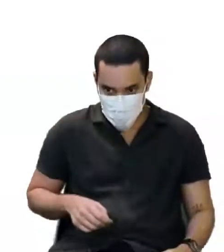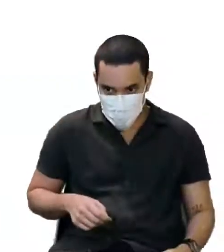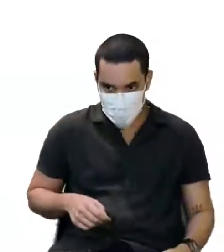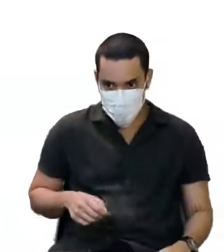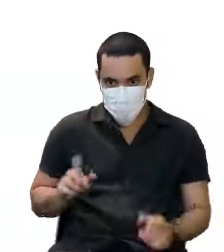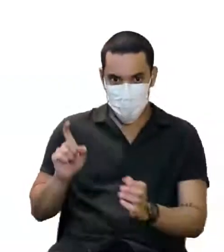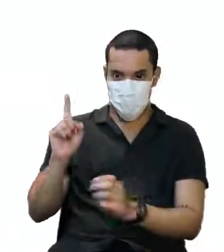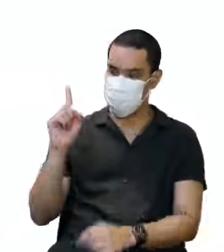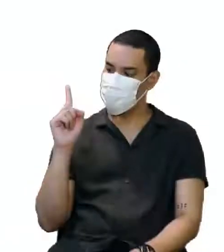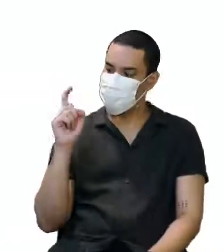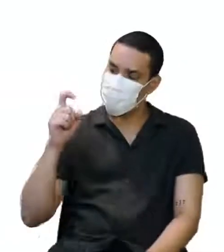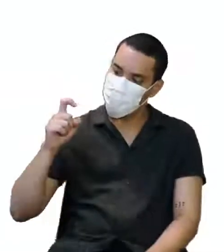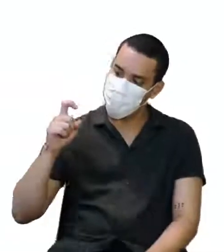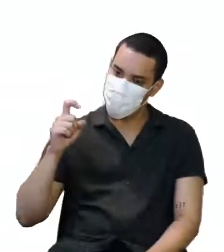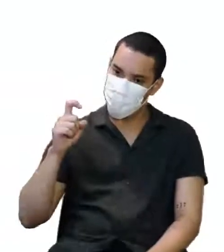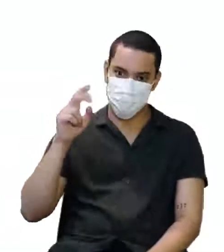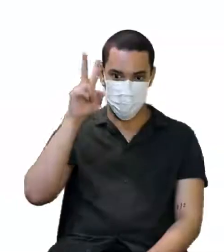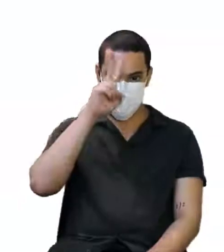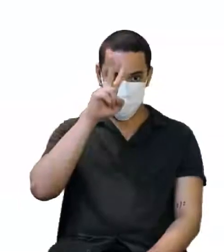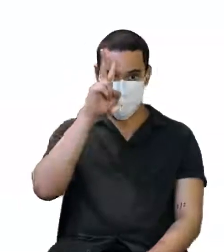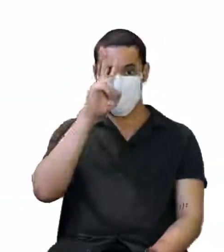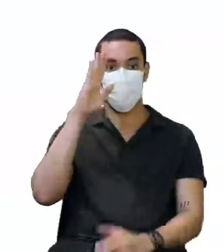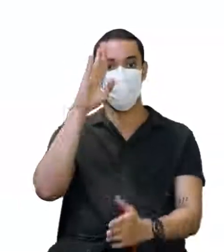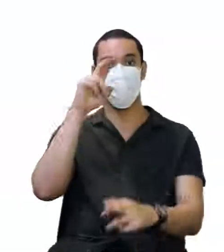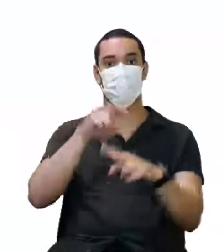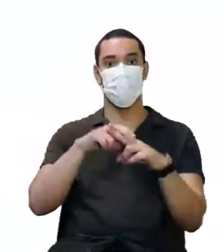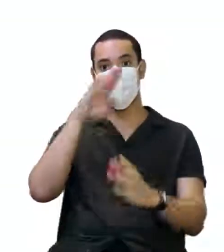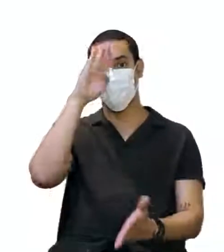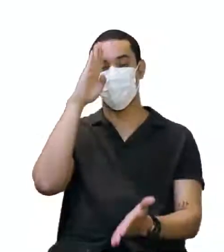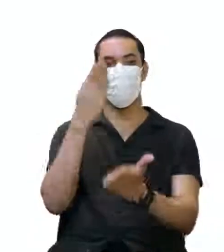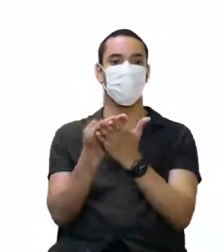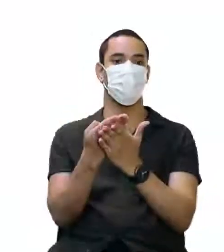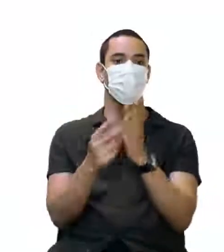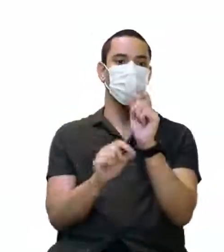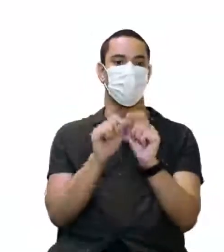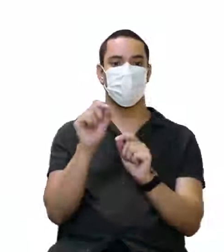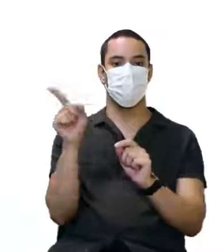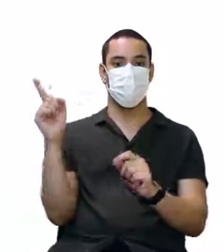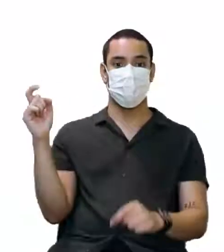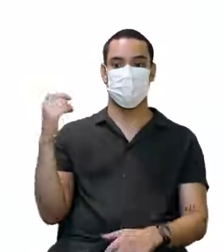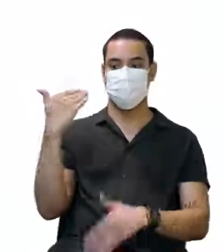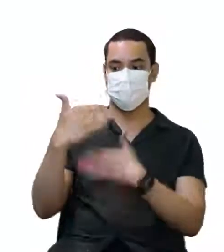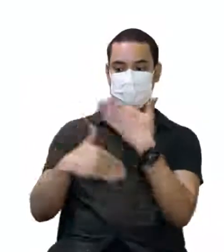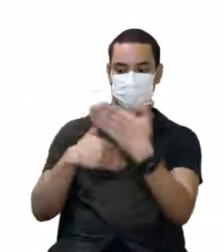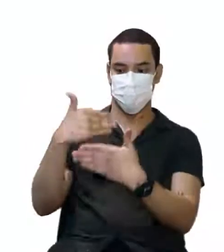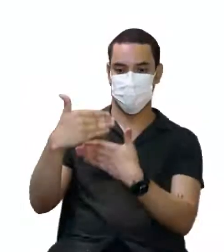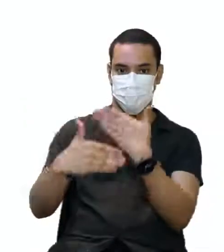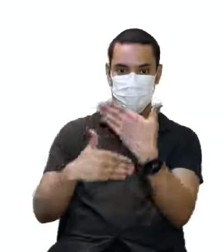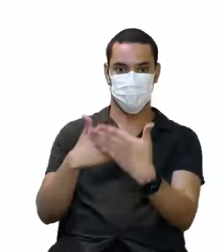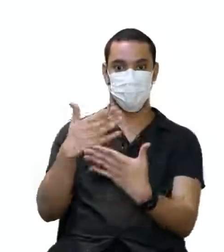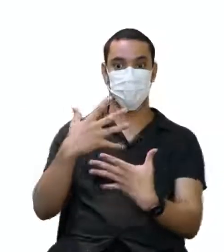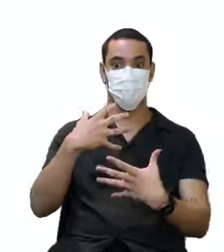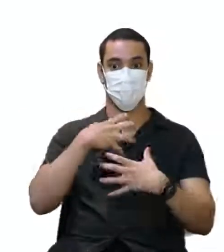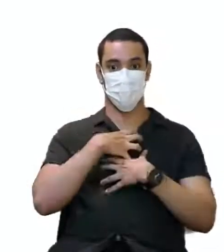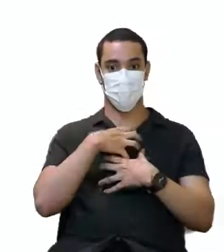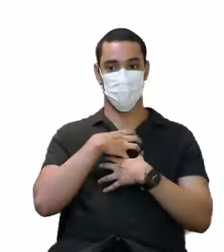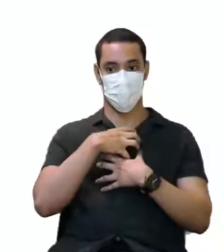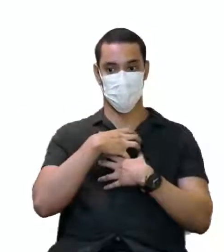curvado. Então acredita-se que esse desenvolvimento da